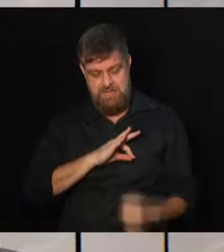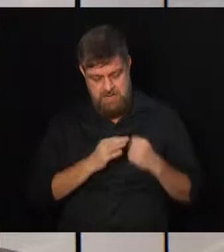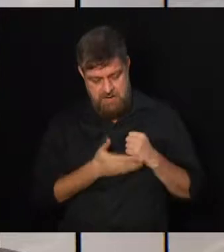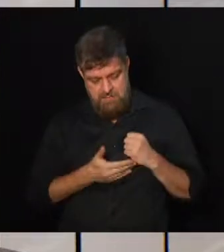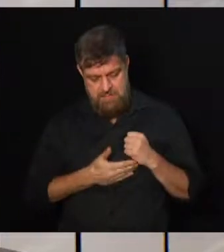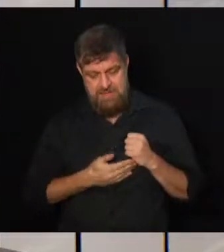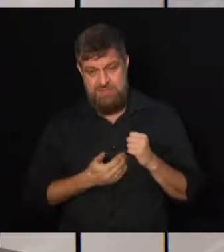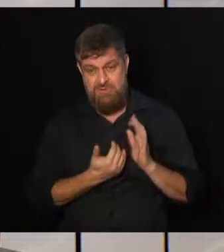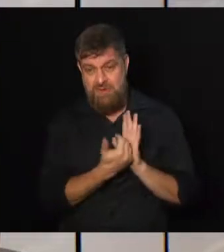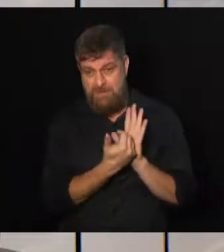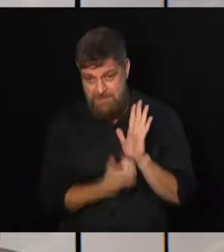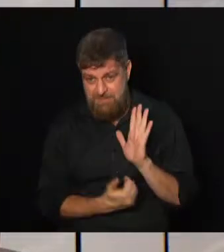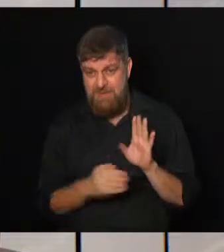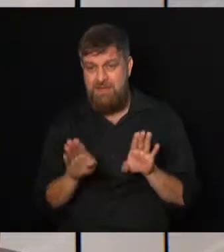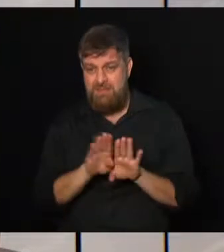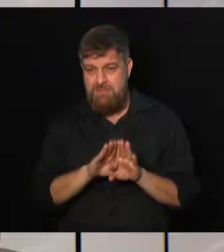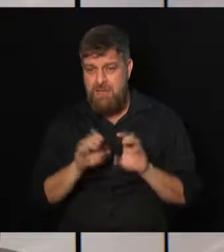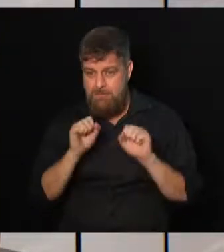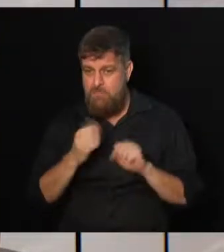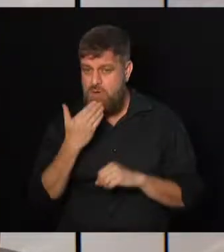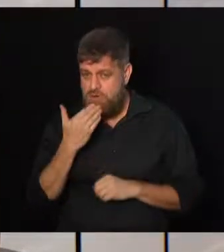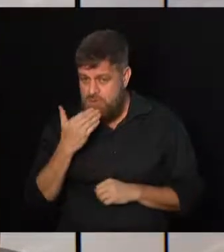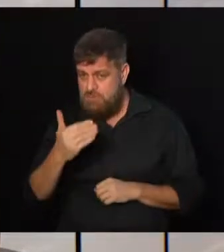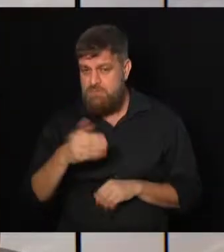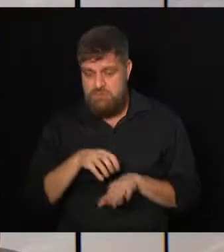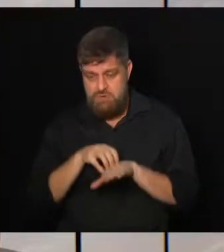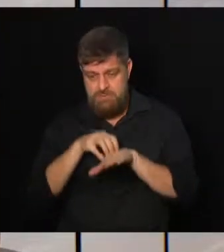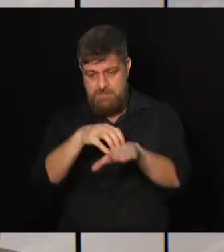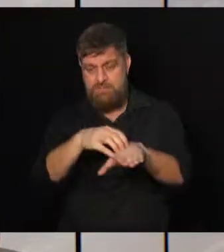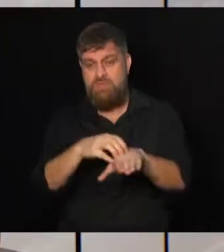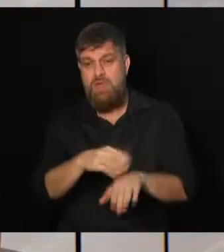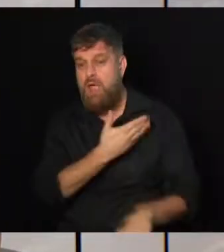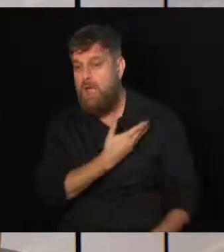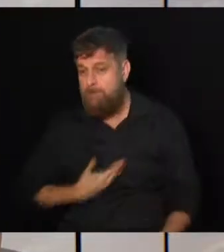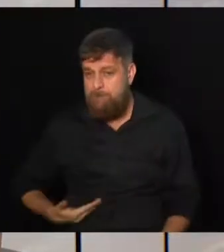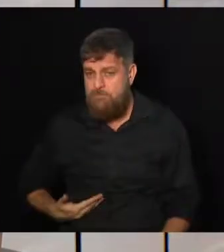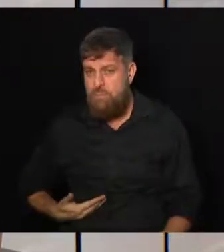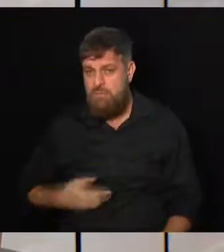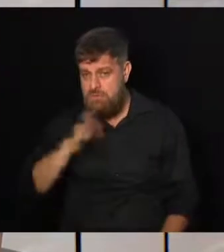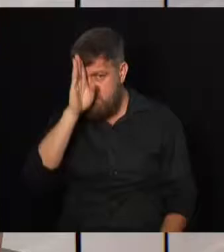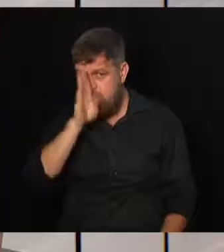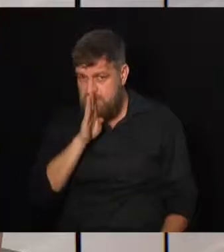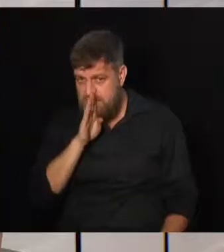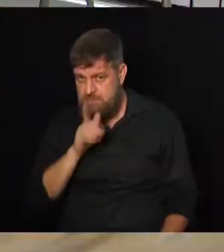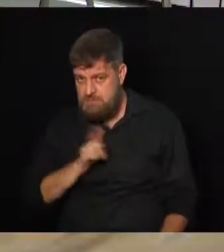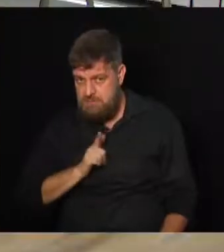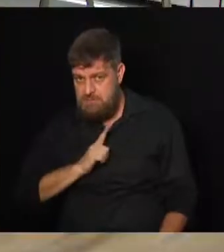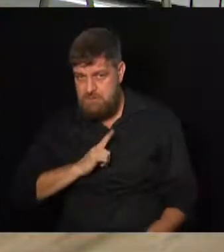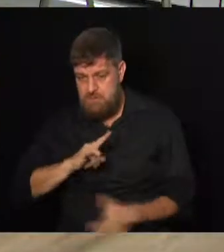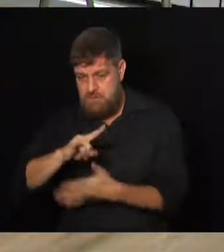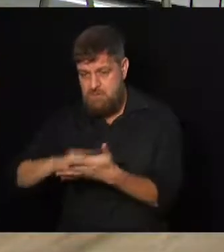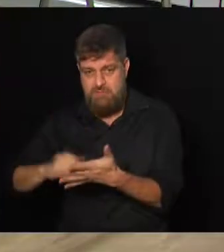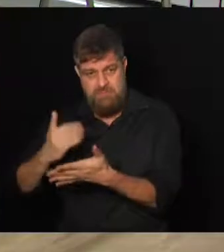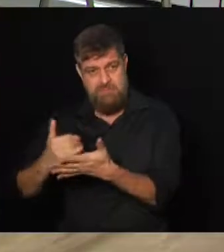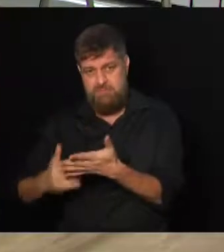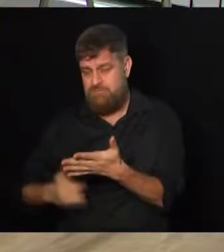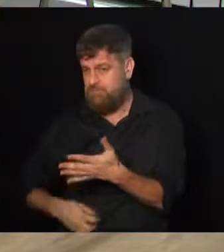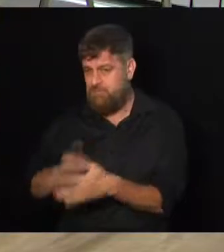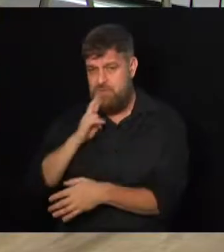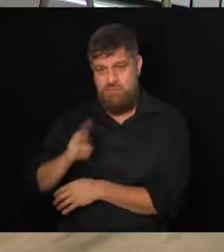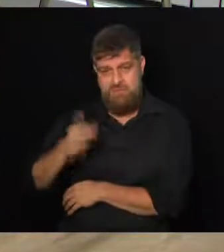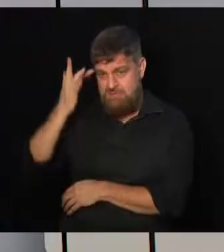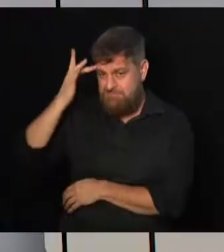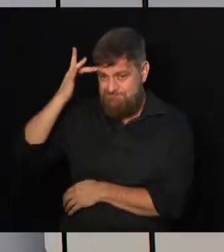salário mínimo também pode solicitar o transporte público gratuito, também com esse laudo. Não, eu não sei. Acho que o doutor